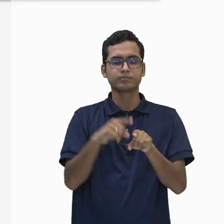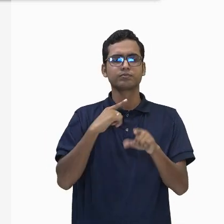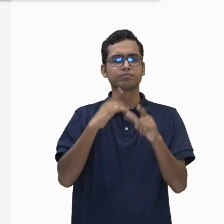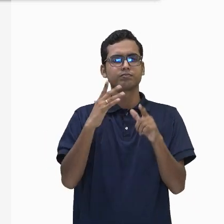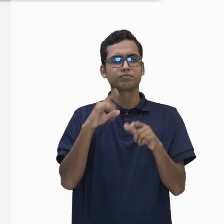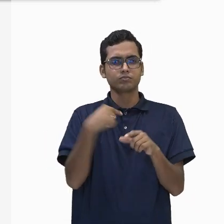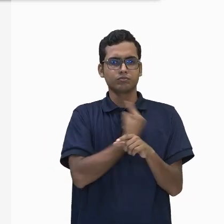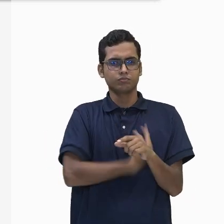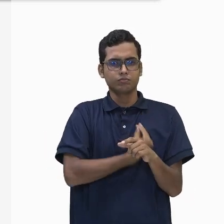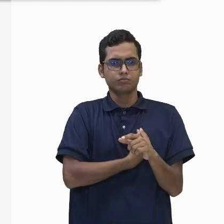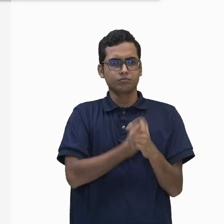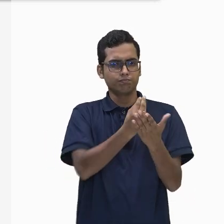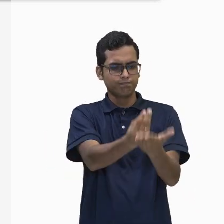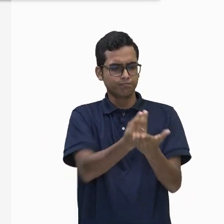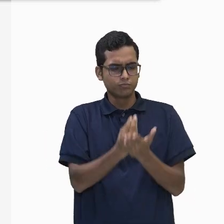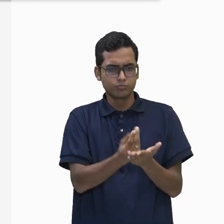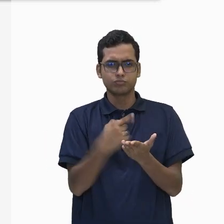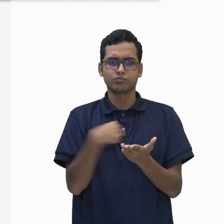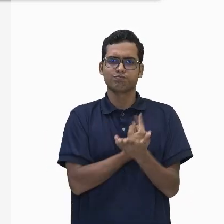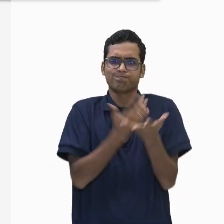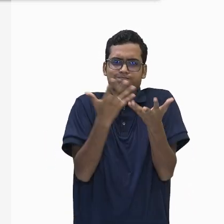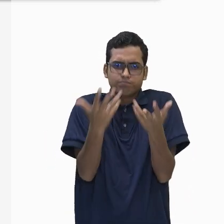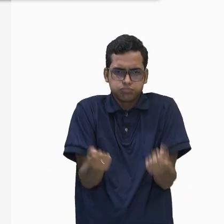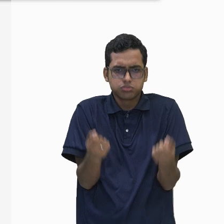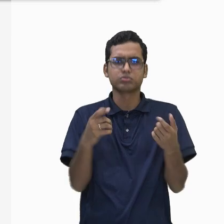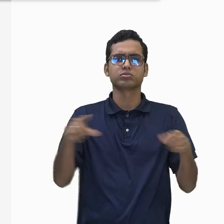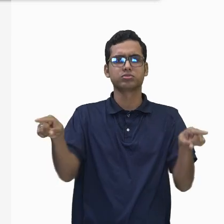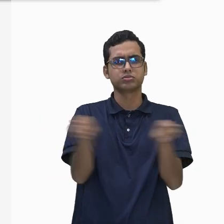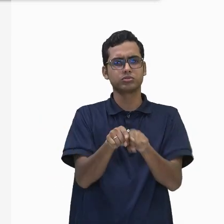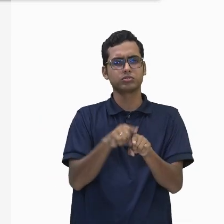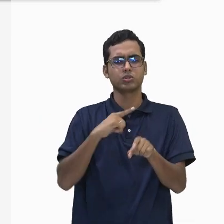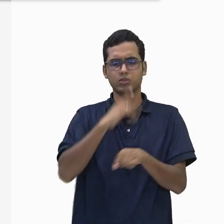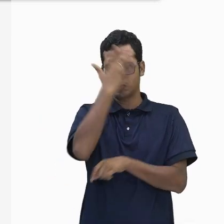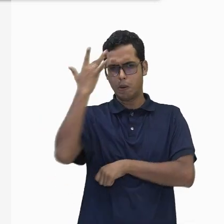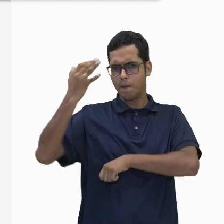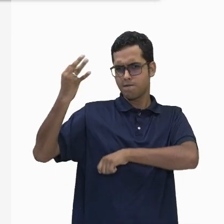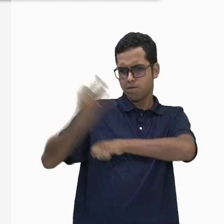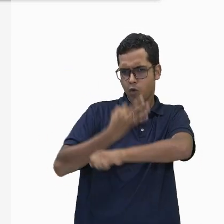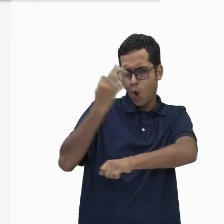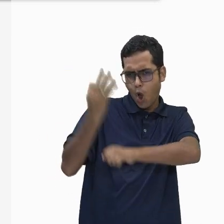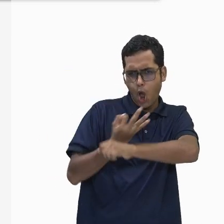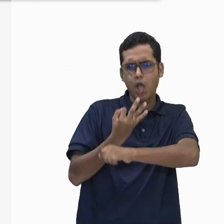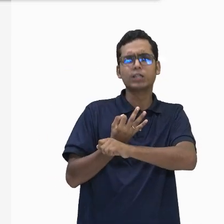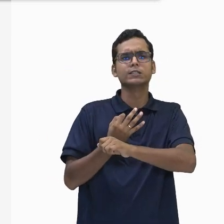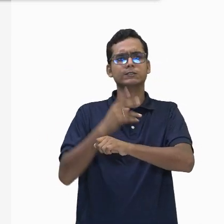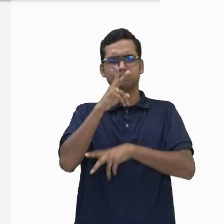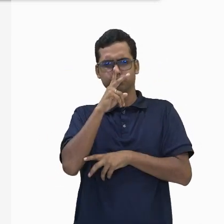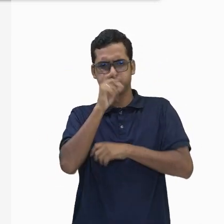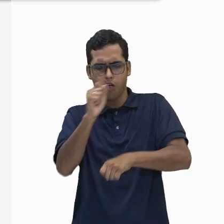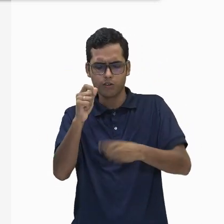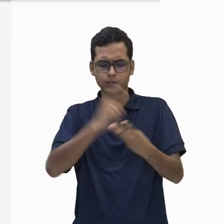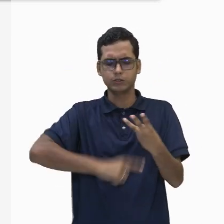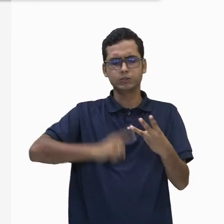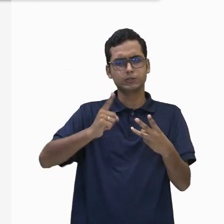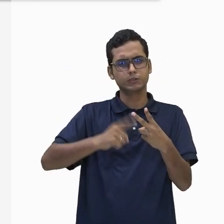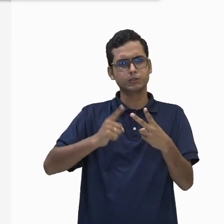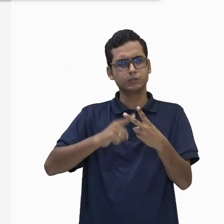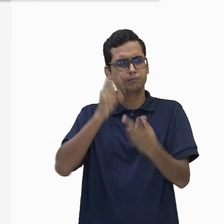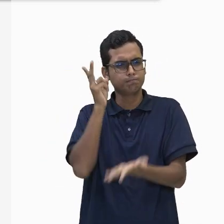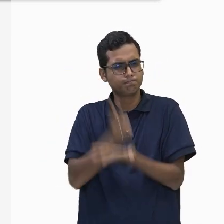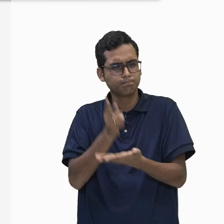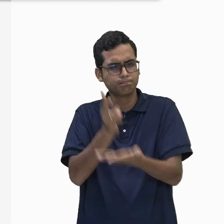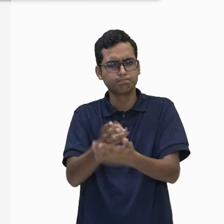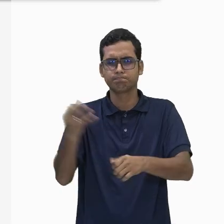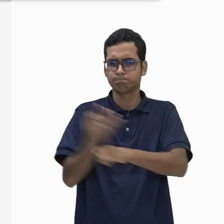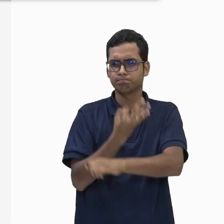oferece, nós nos tornamos o quê? Aí fala, tornamo-nos mais fortes e resilientes.